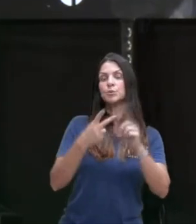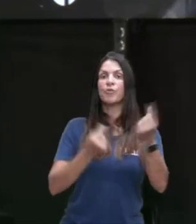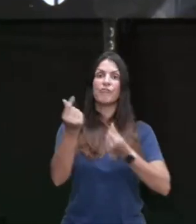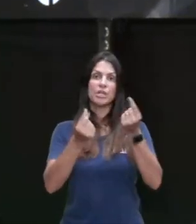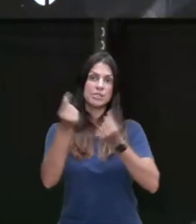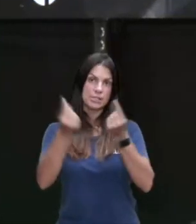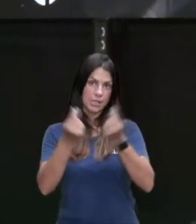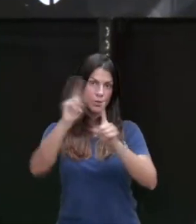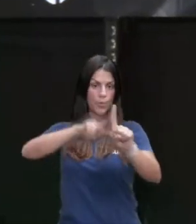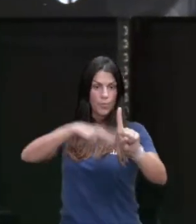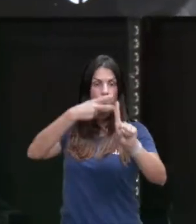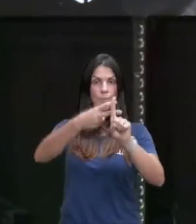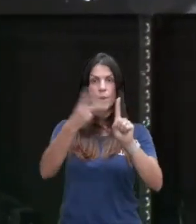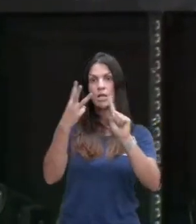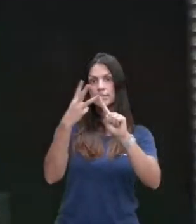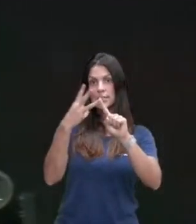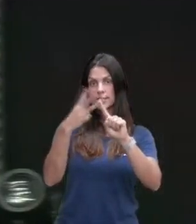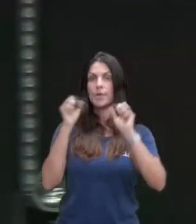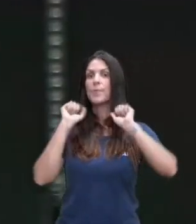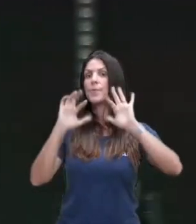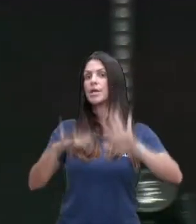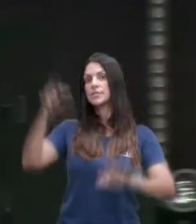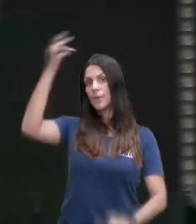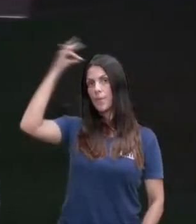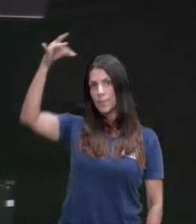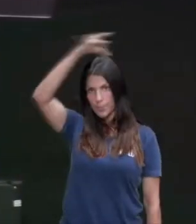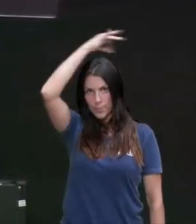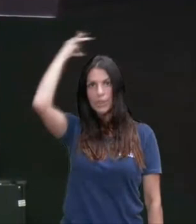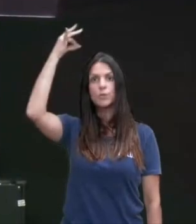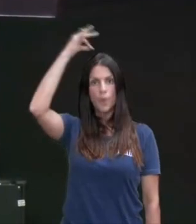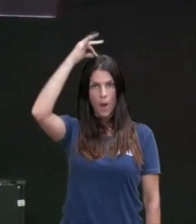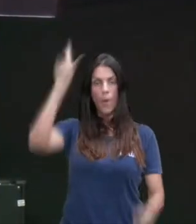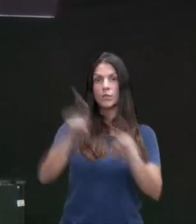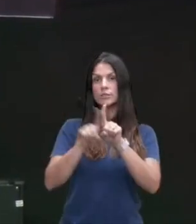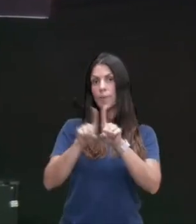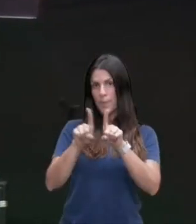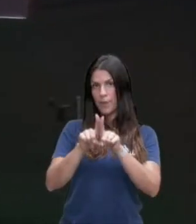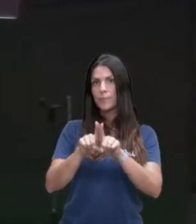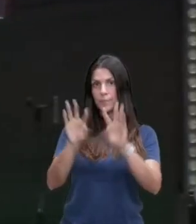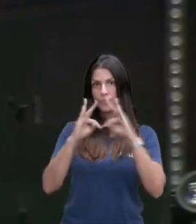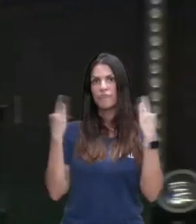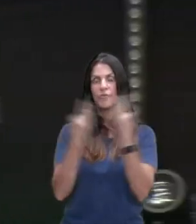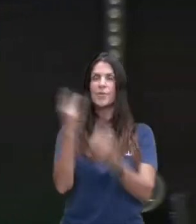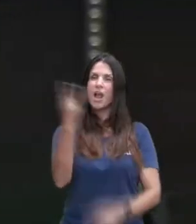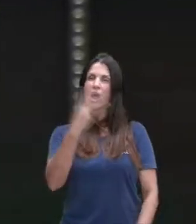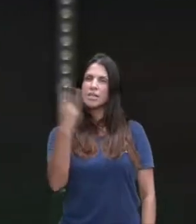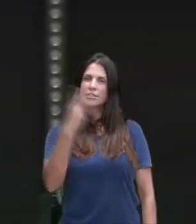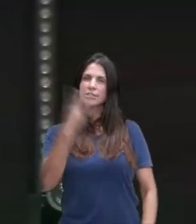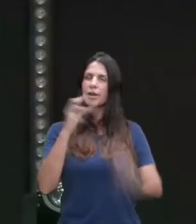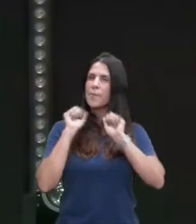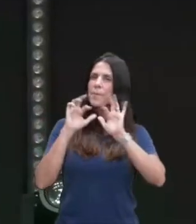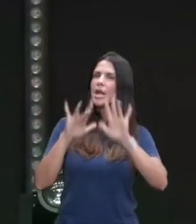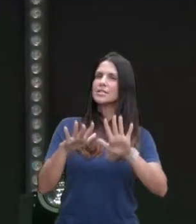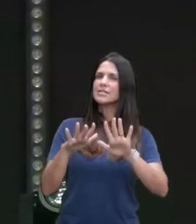e você tinha uma benção espiritual uma liderança espiritual sobre a sua família três bênçãos